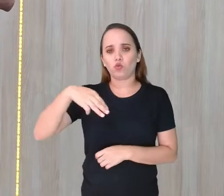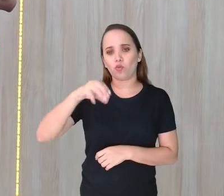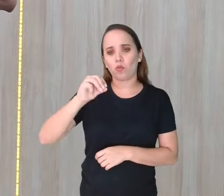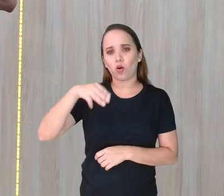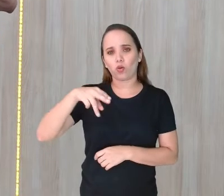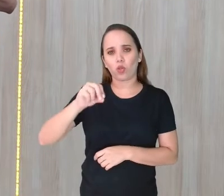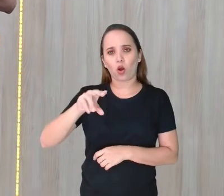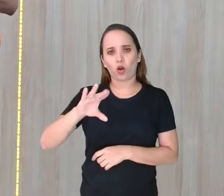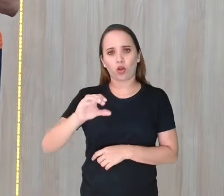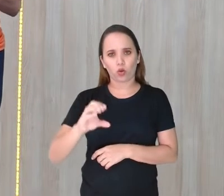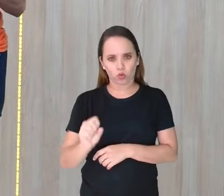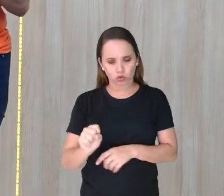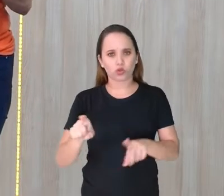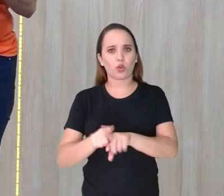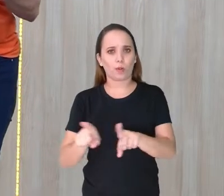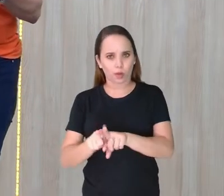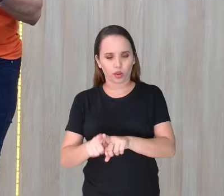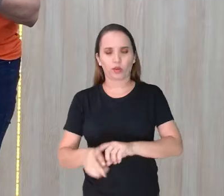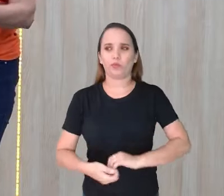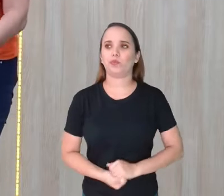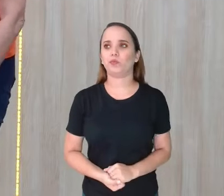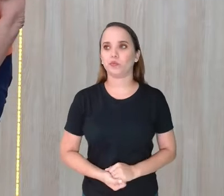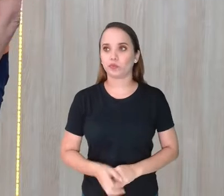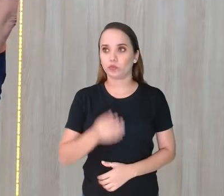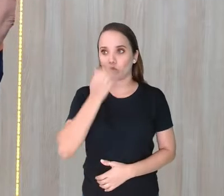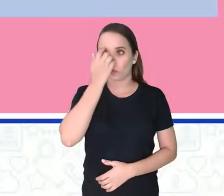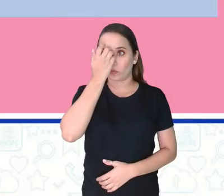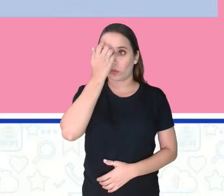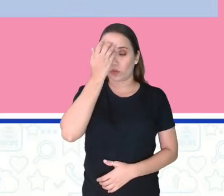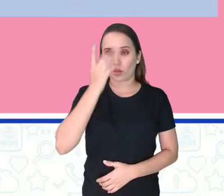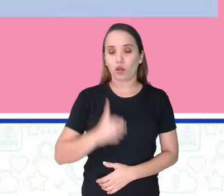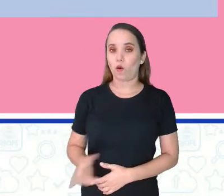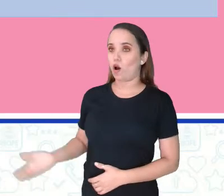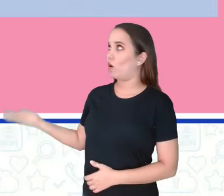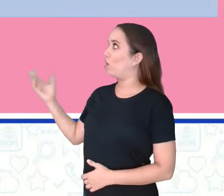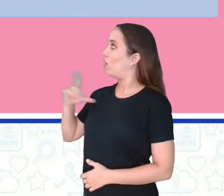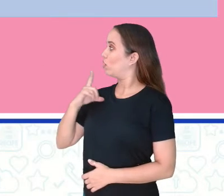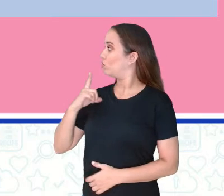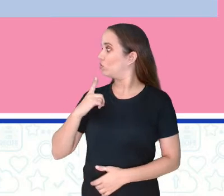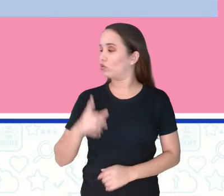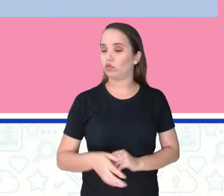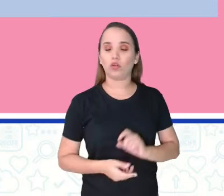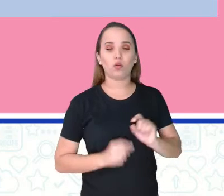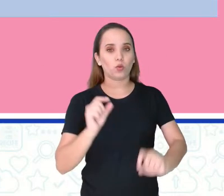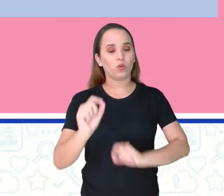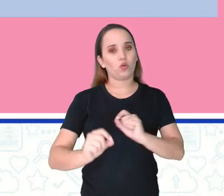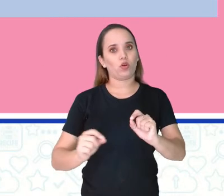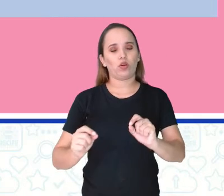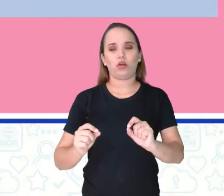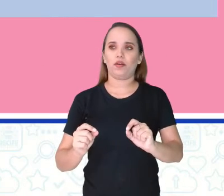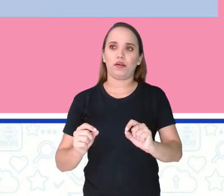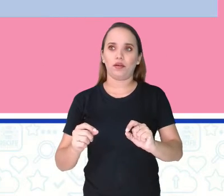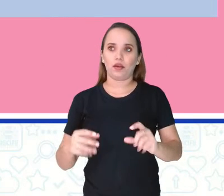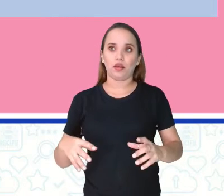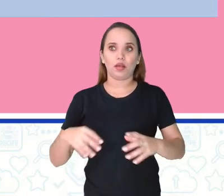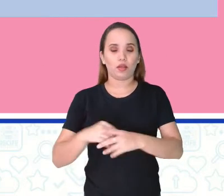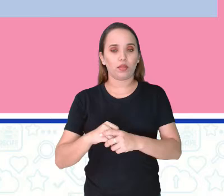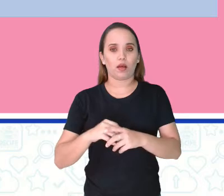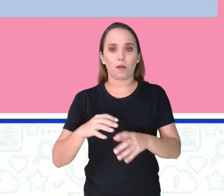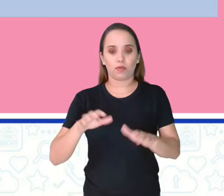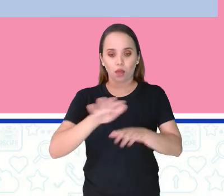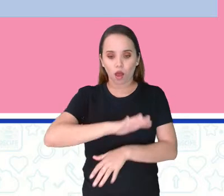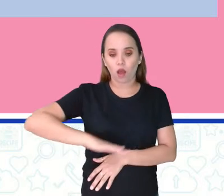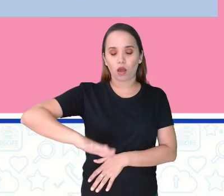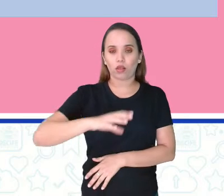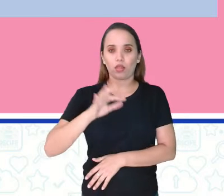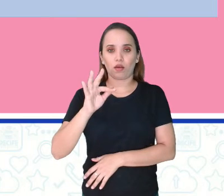como hermafrodita e também considerados monóicos. Aqui nós temos também, nós vimos que quanto à fecundação, né,